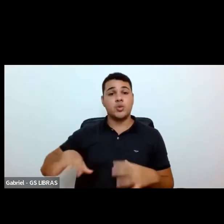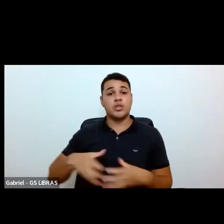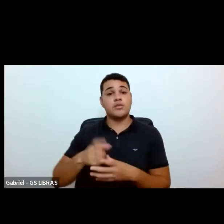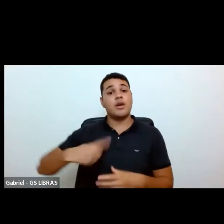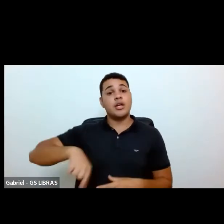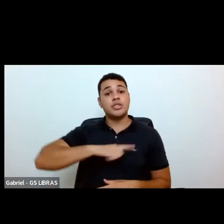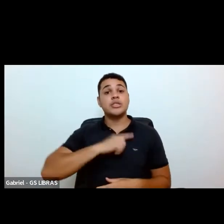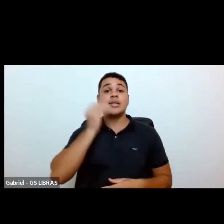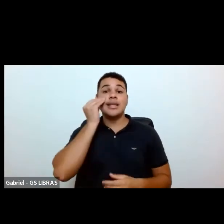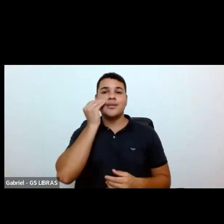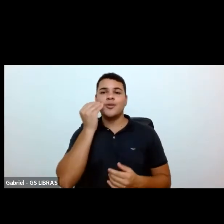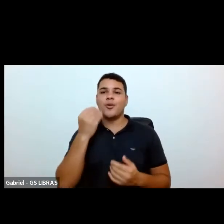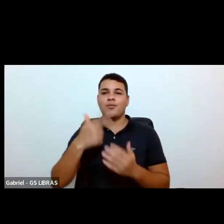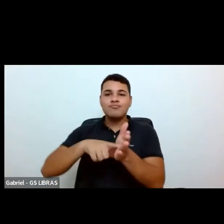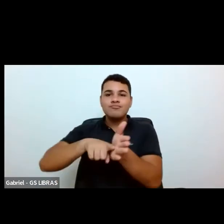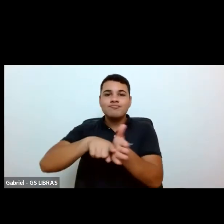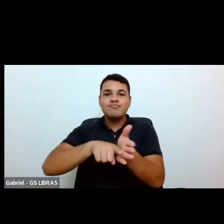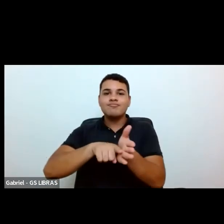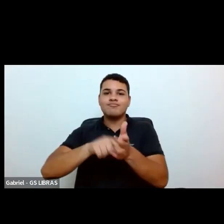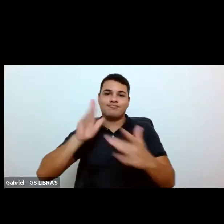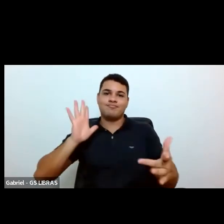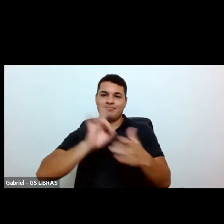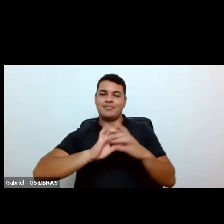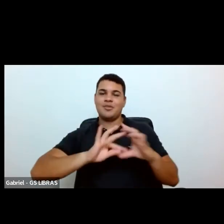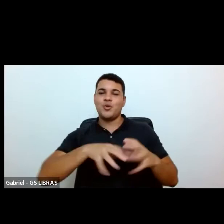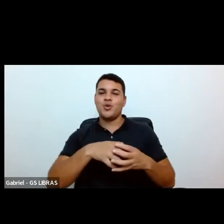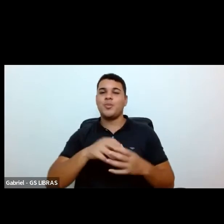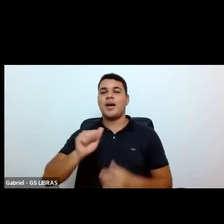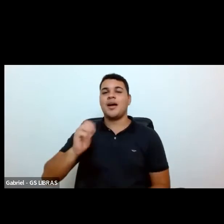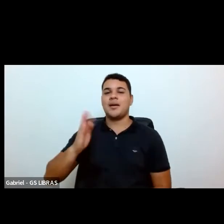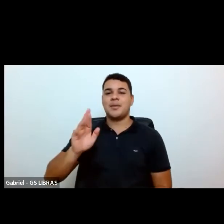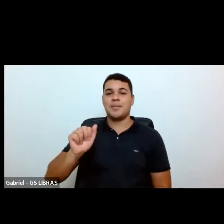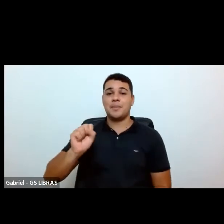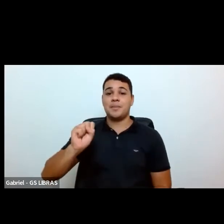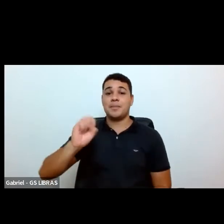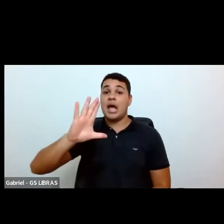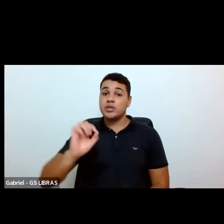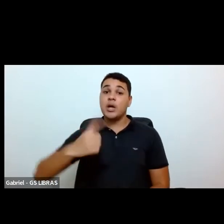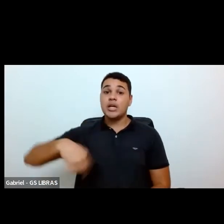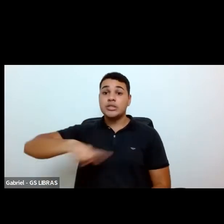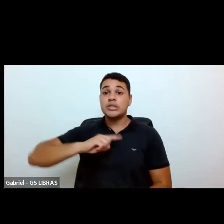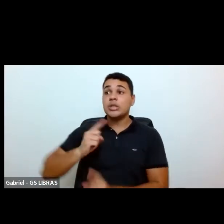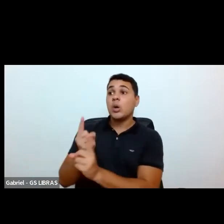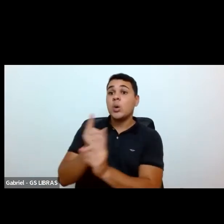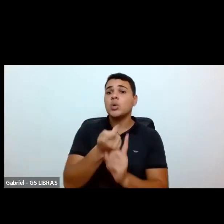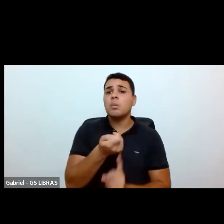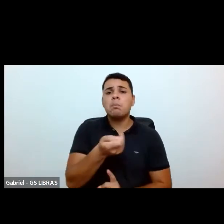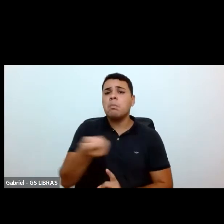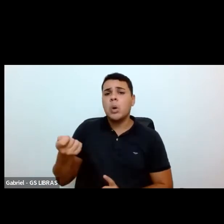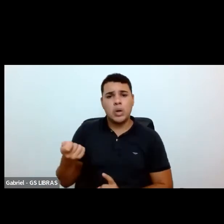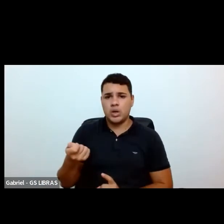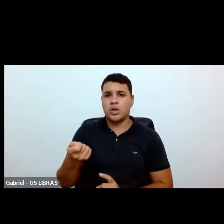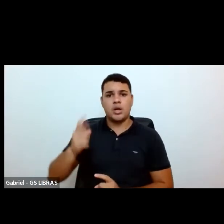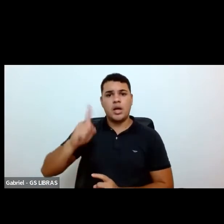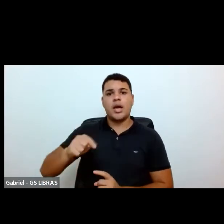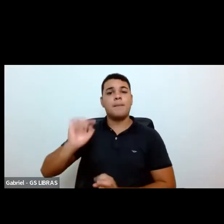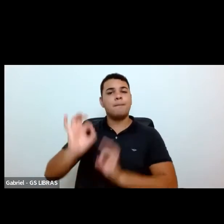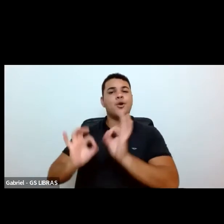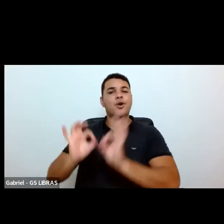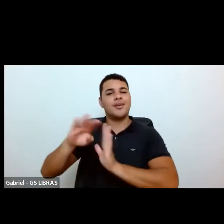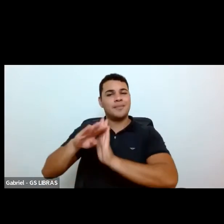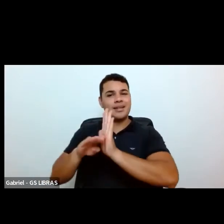pela Brasco e a gente teve pouca adesão, e a gente viu que poucos programas de saúde coletiva têm ações afirmativas, ou têm